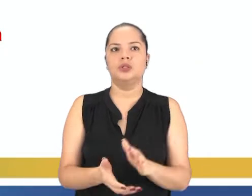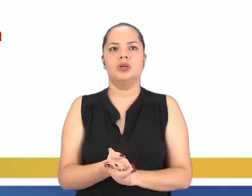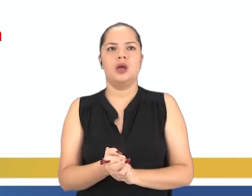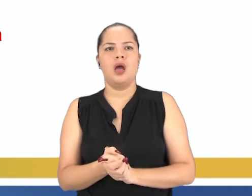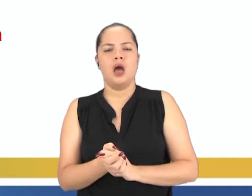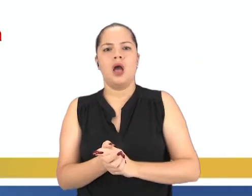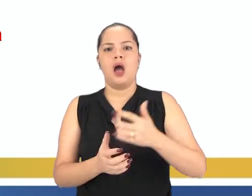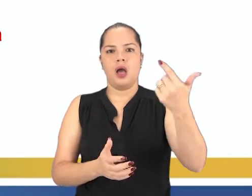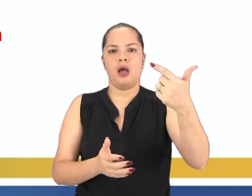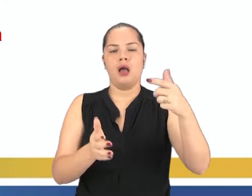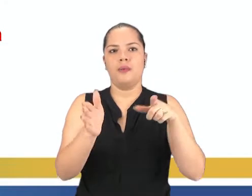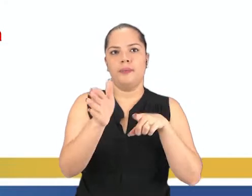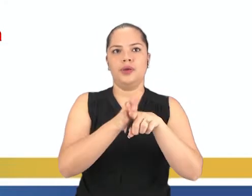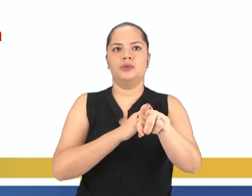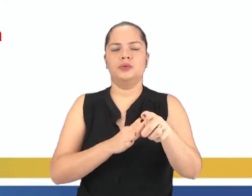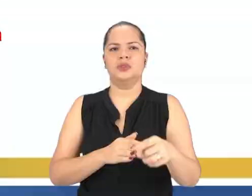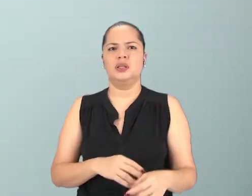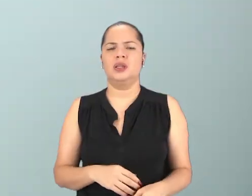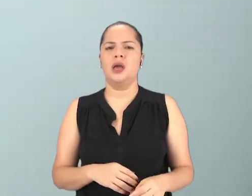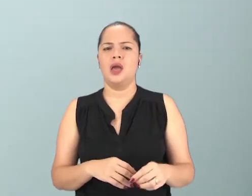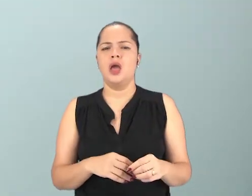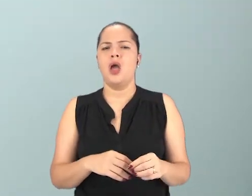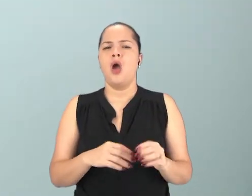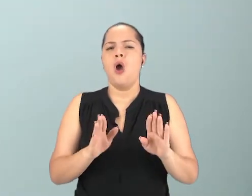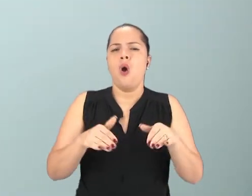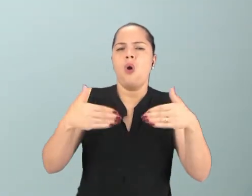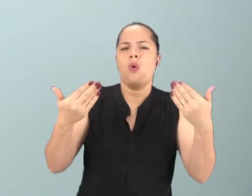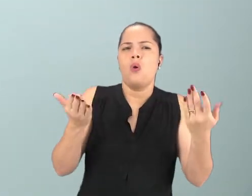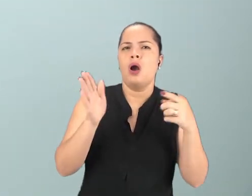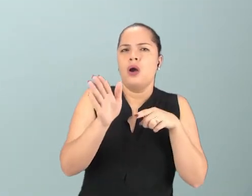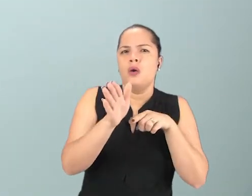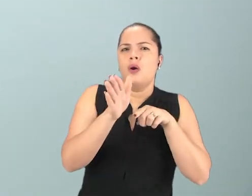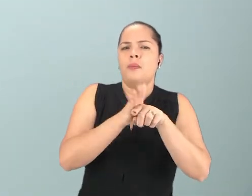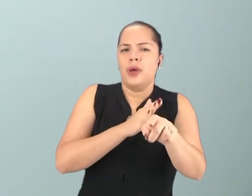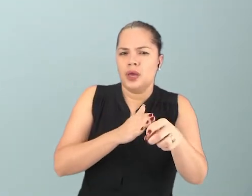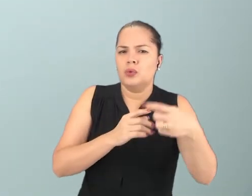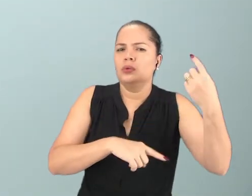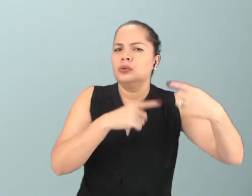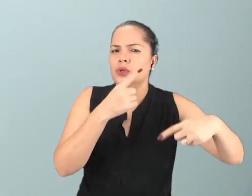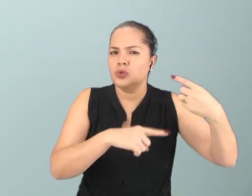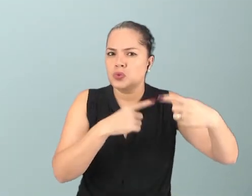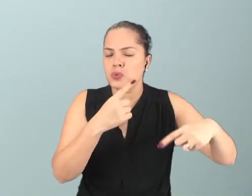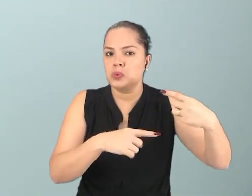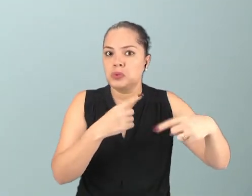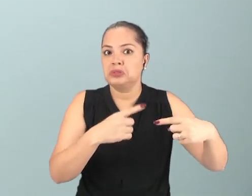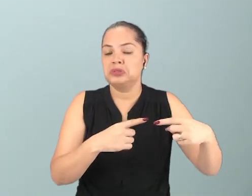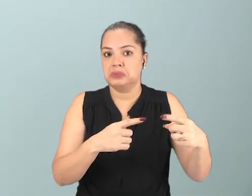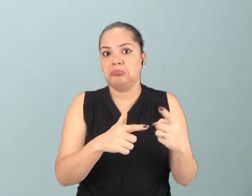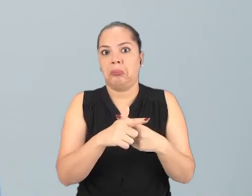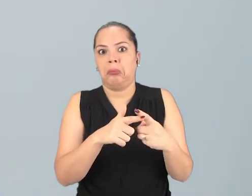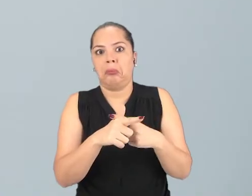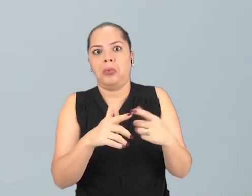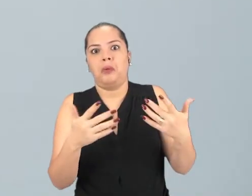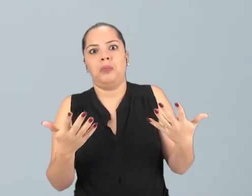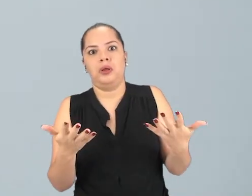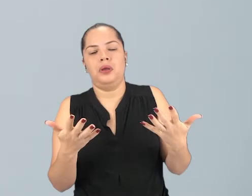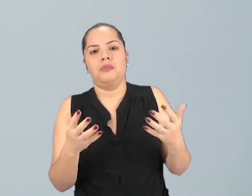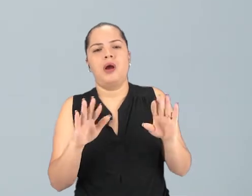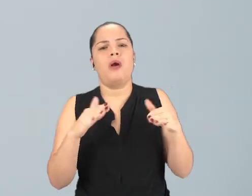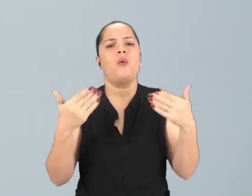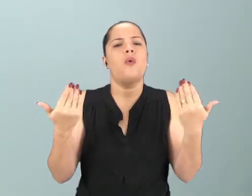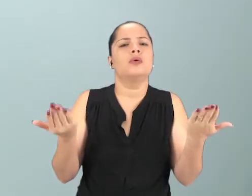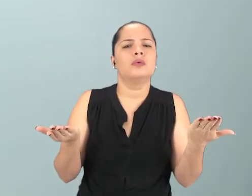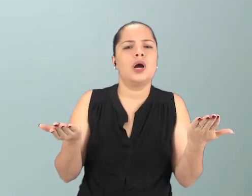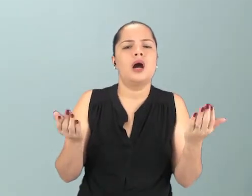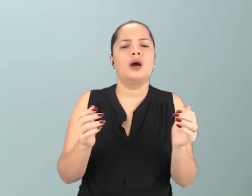sendo discutida? Se ela manifesta a sua opinião sobre determinado tema, há uma questão polêmica.